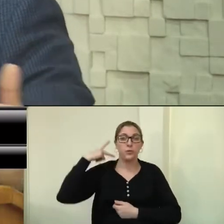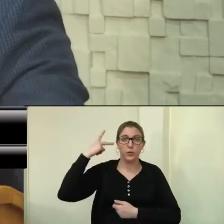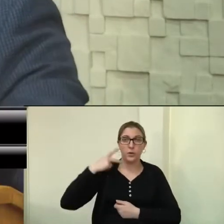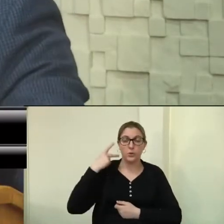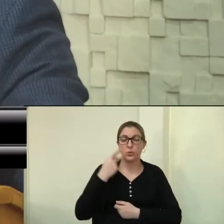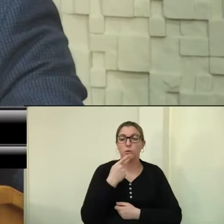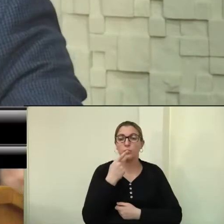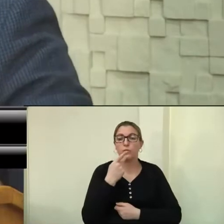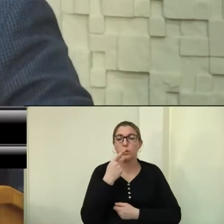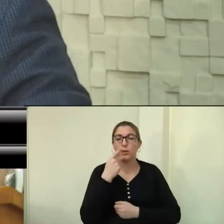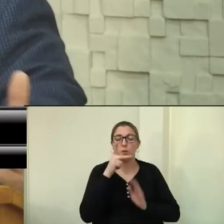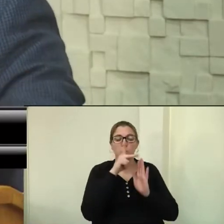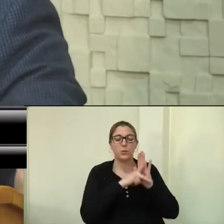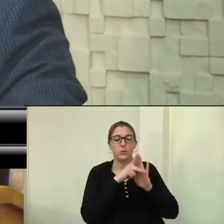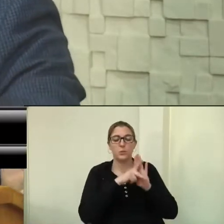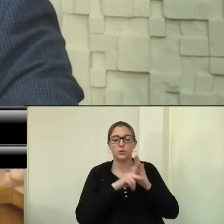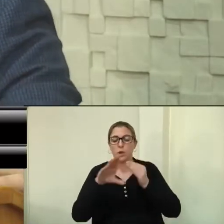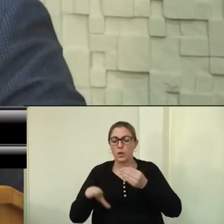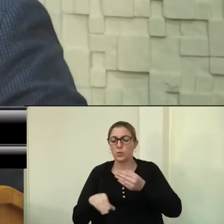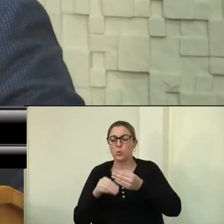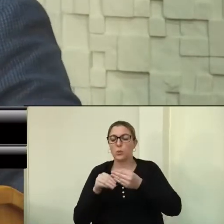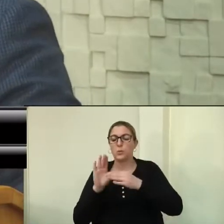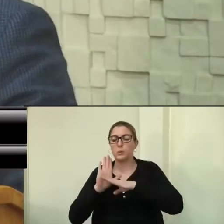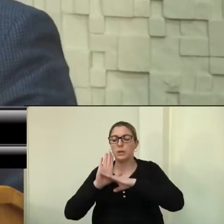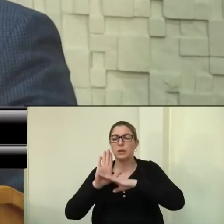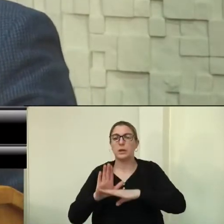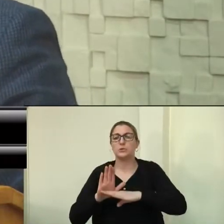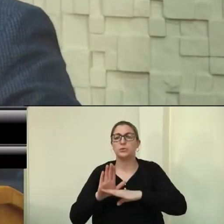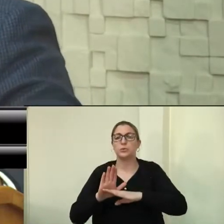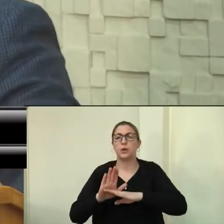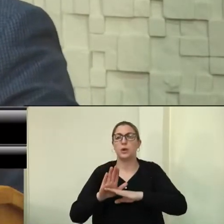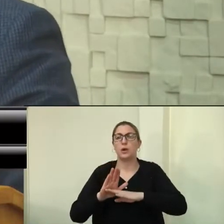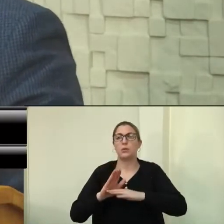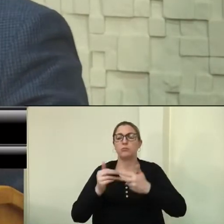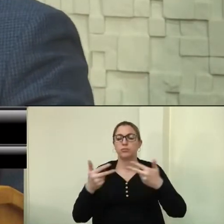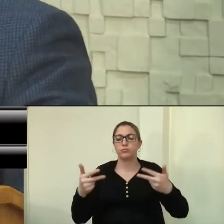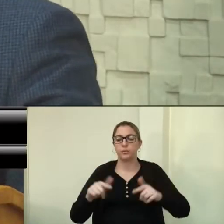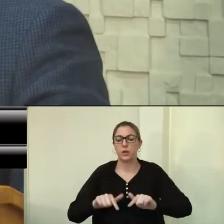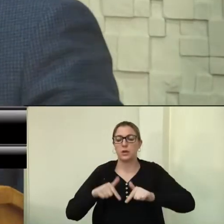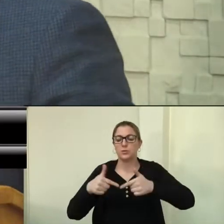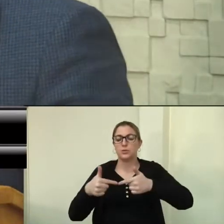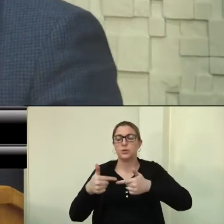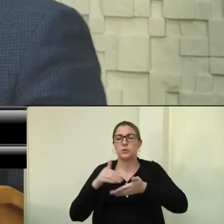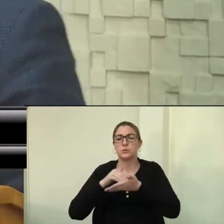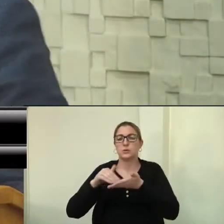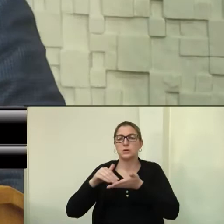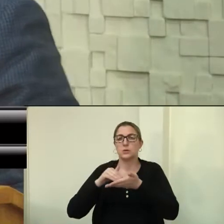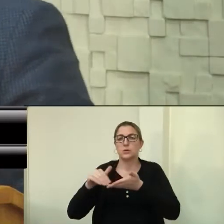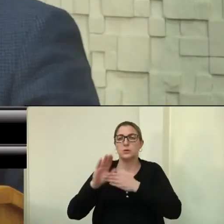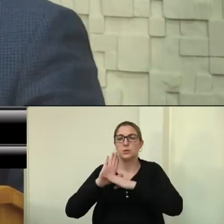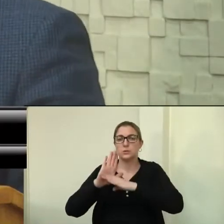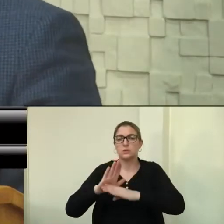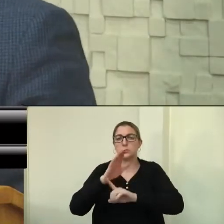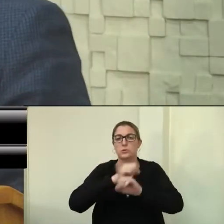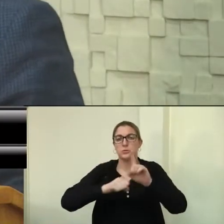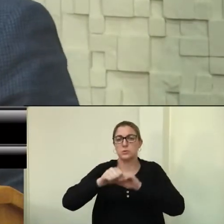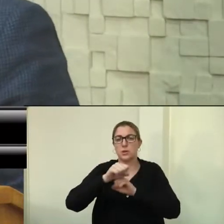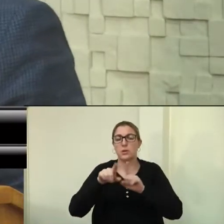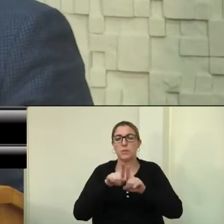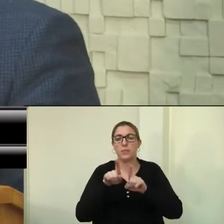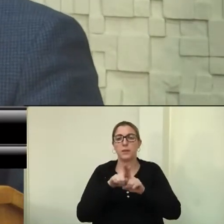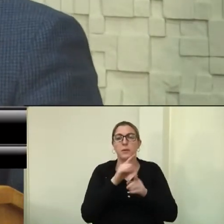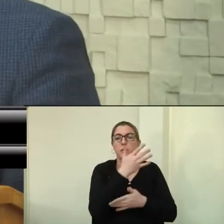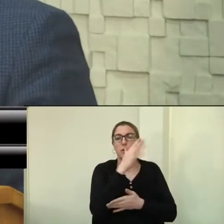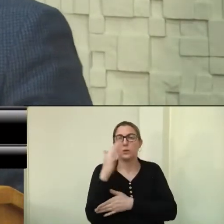vem contemplar e complementar as demais ações que a Secretaria de Assistência Social e também do Meio Ambiente e de